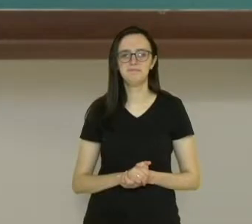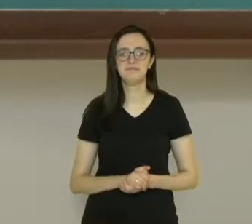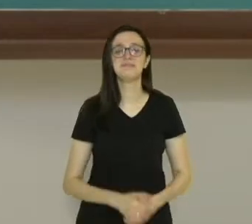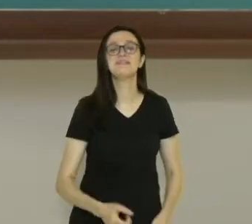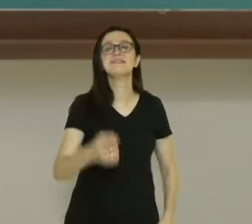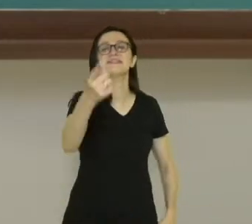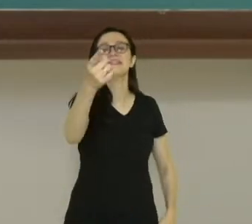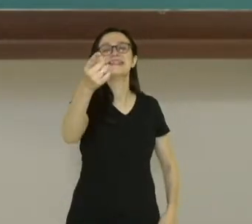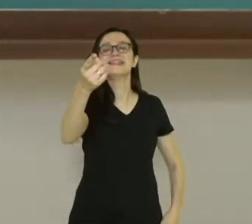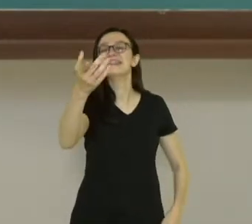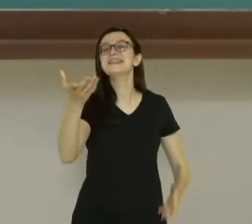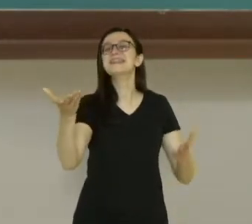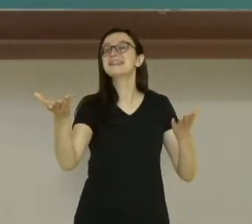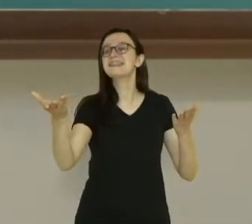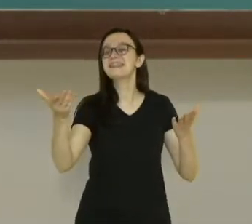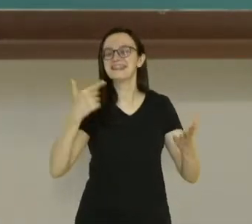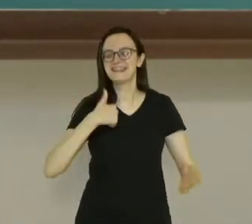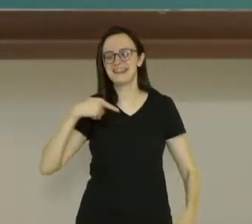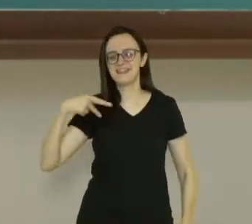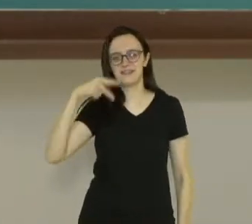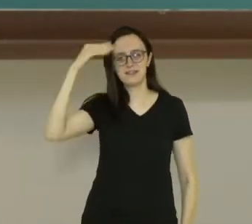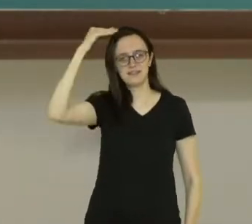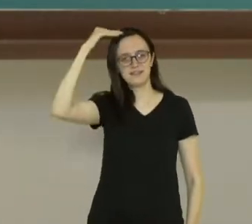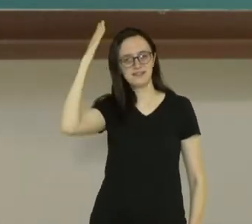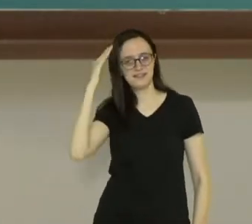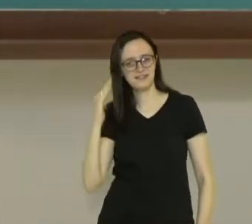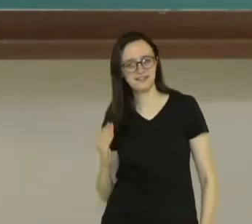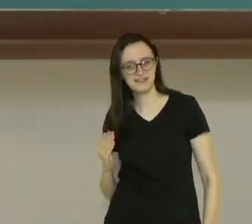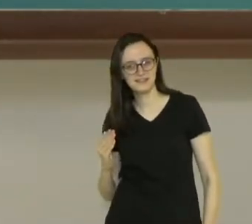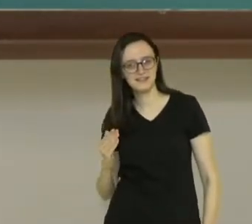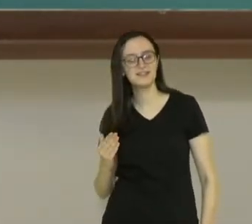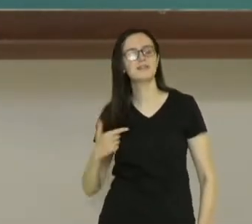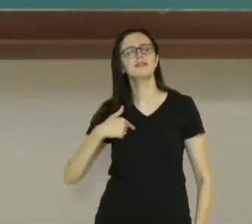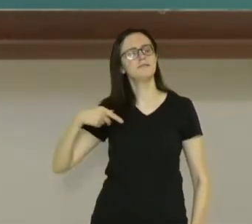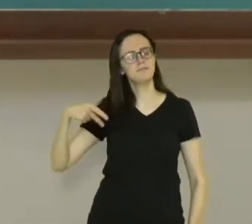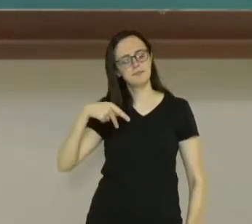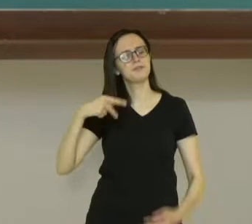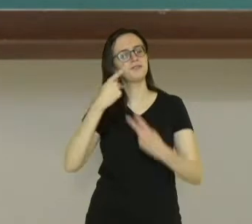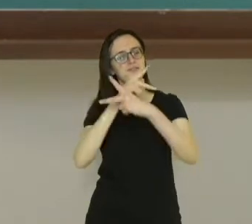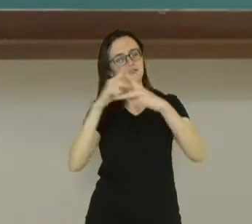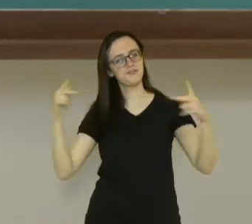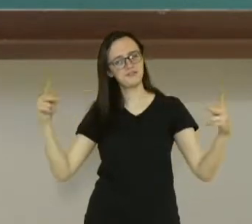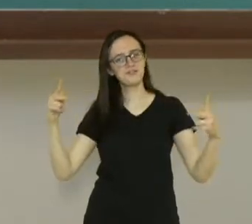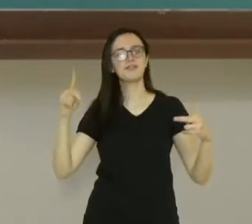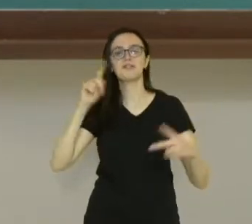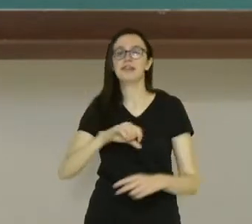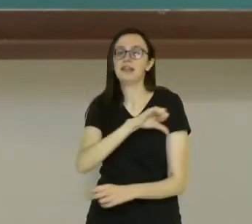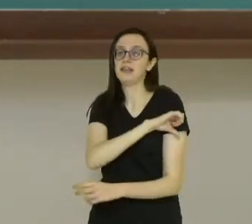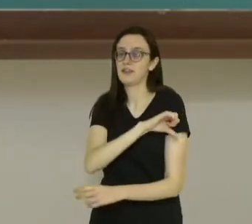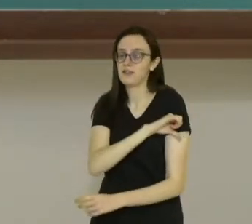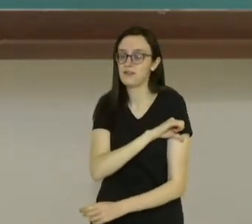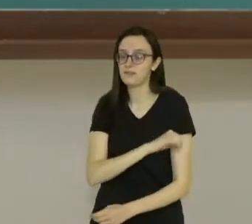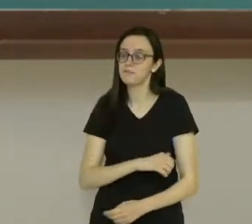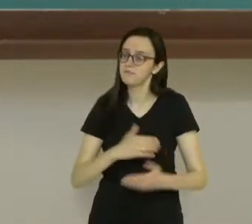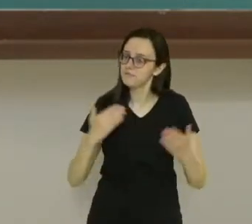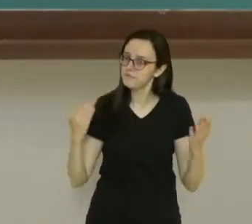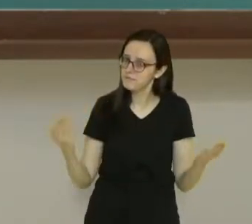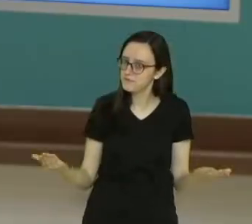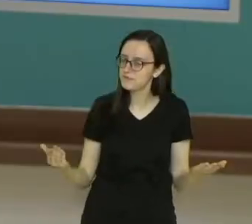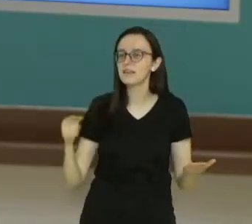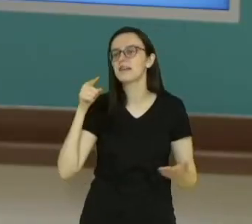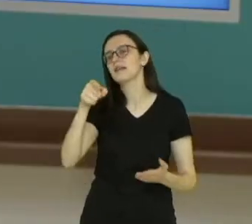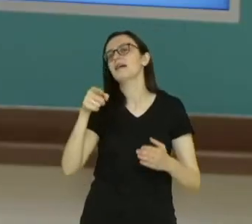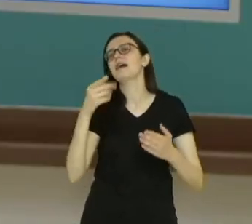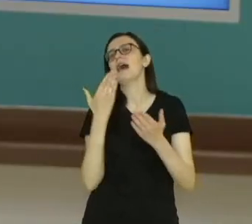E aí, pessoal? Eu sou a professora Bárbara Forquim, professora de vocês do nono ano. E